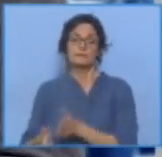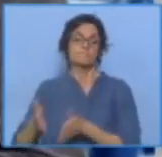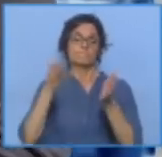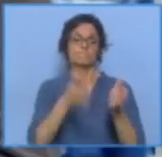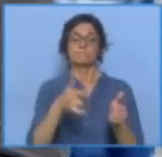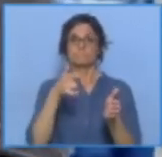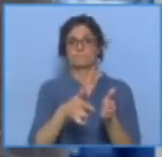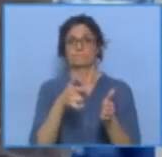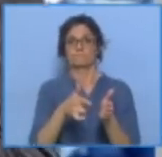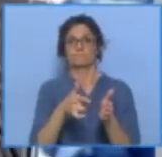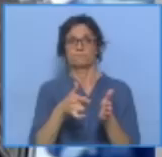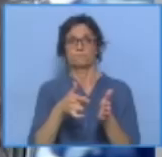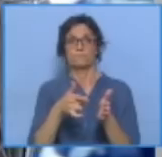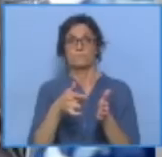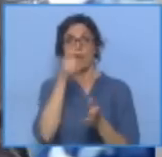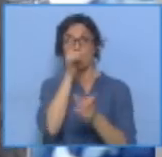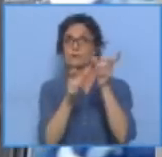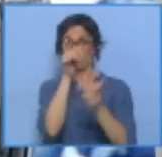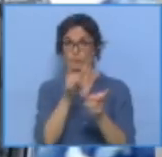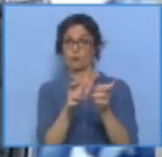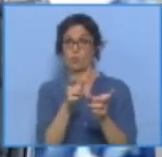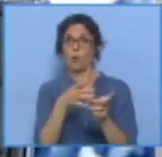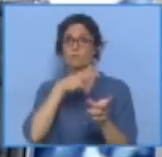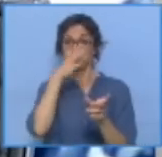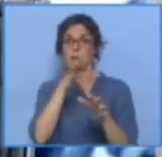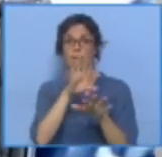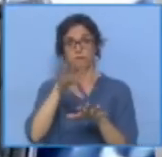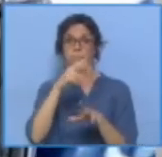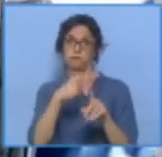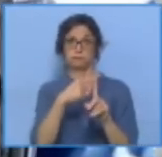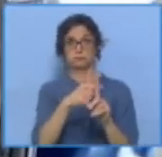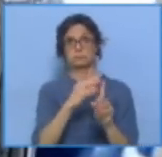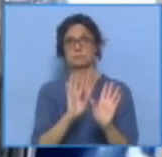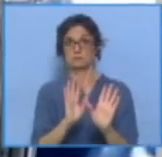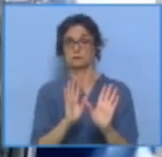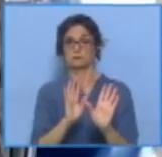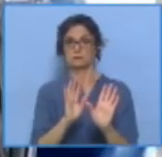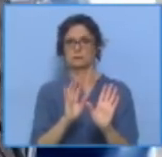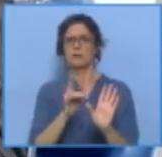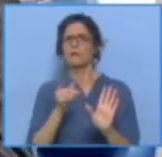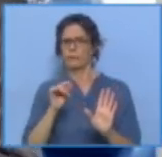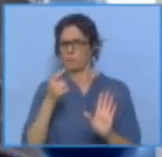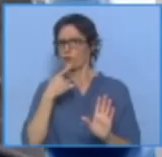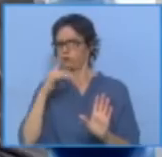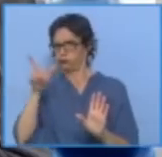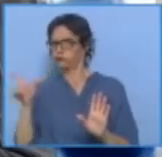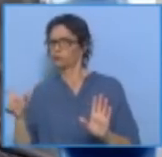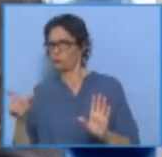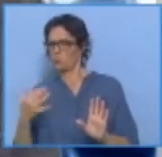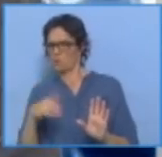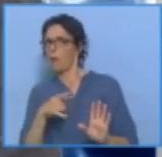gente dava respostas elogiosas, praticamente, Sim. não é? O que aqui está? Claro, havia muita gente que queria mal a Jesus e acabaram por matá-lo. Mas quero